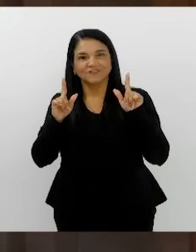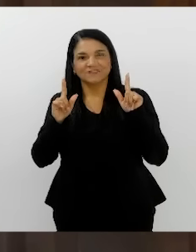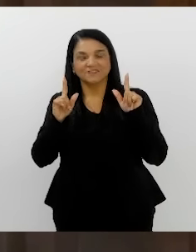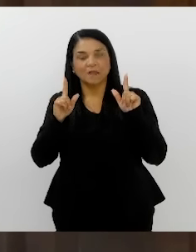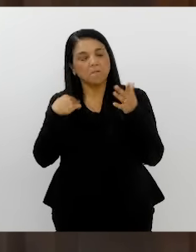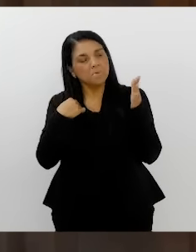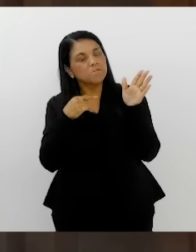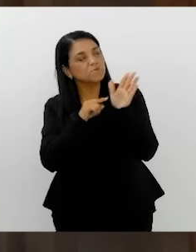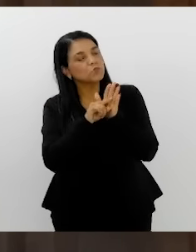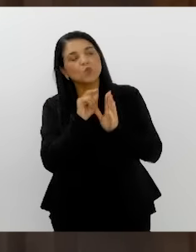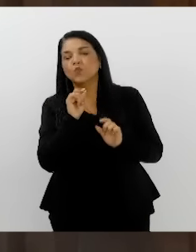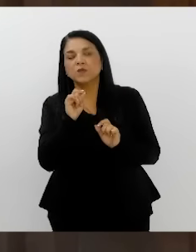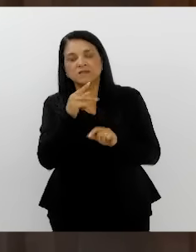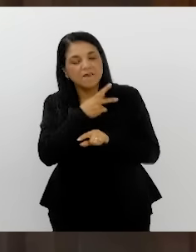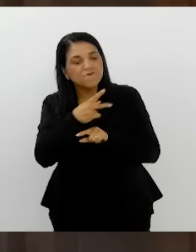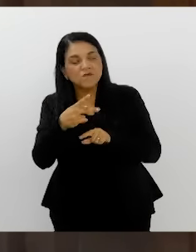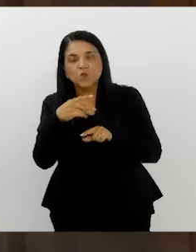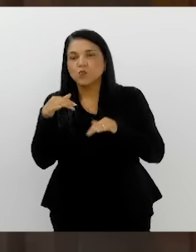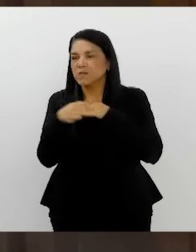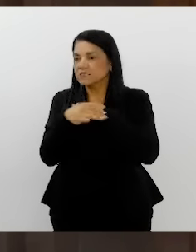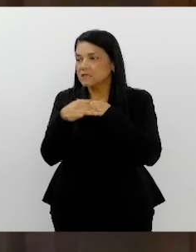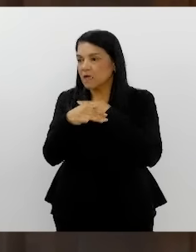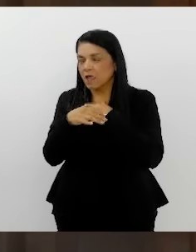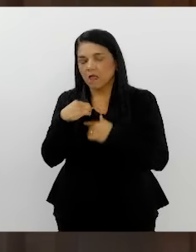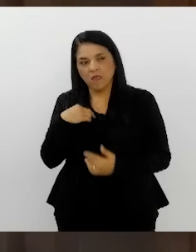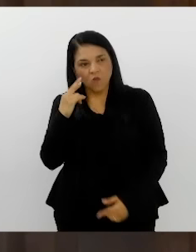ele, o que você viu lá em Arnes? Ele disse, eu vi Deus no homem.